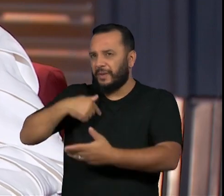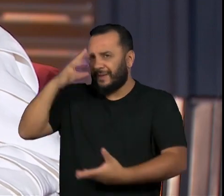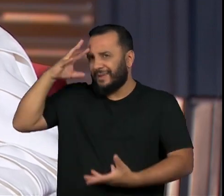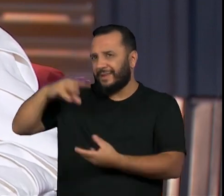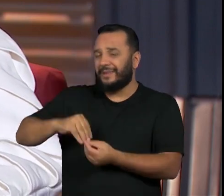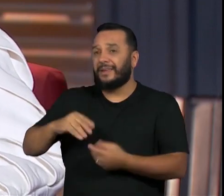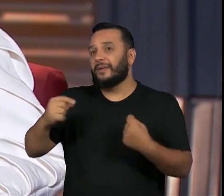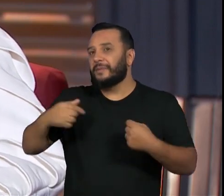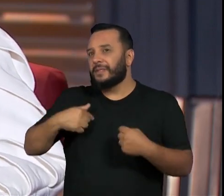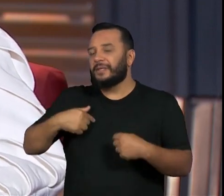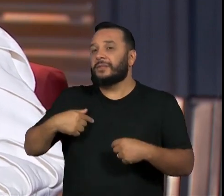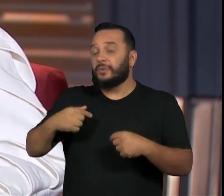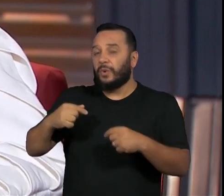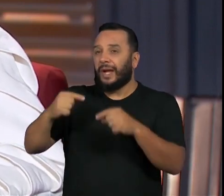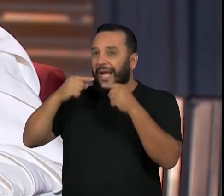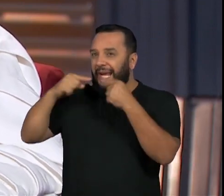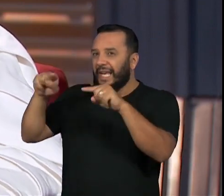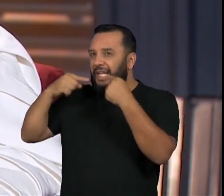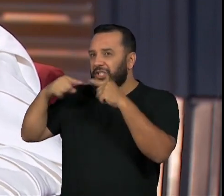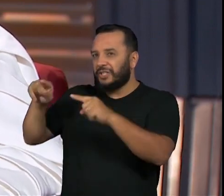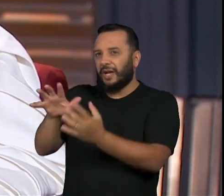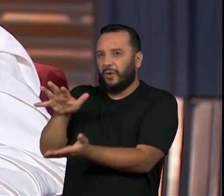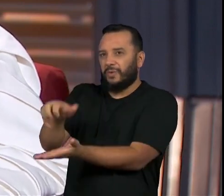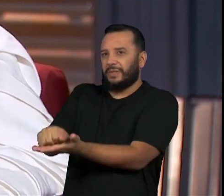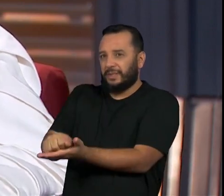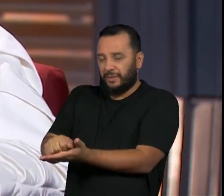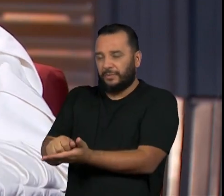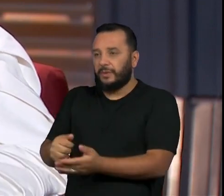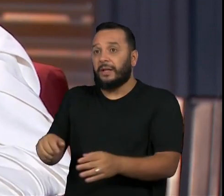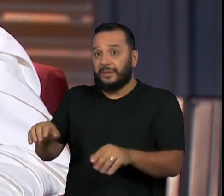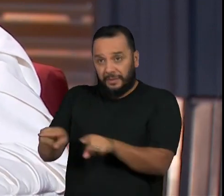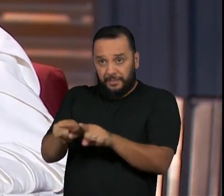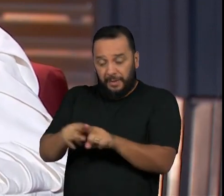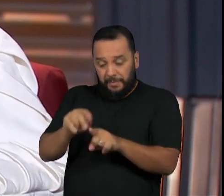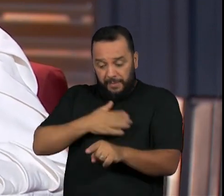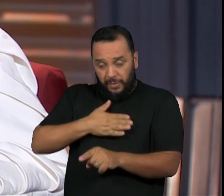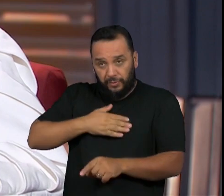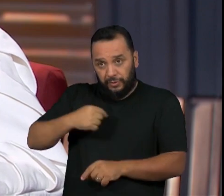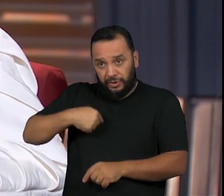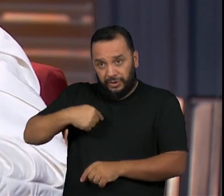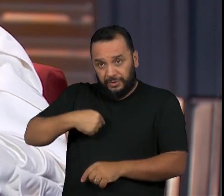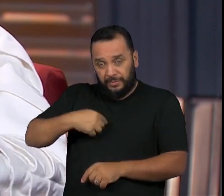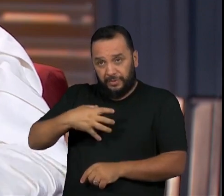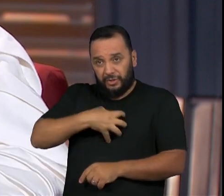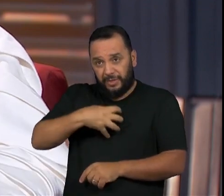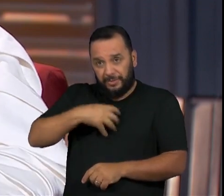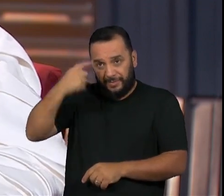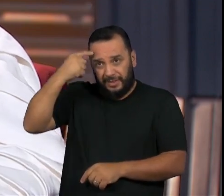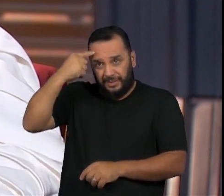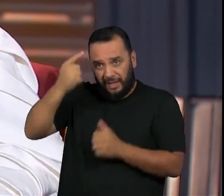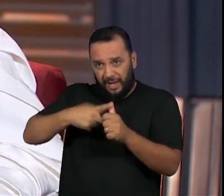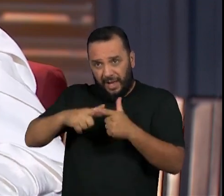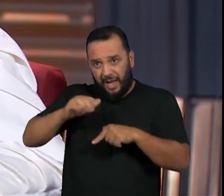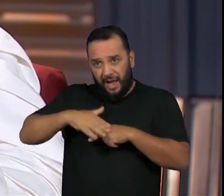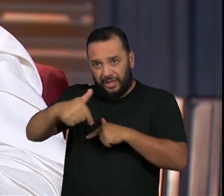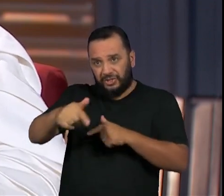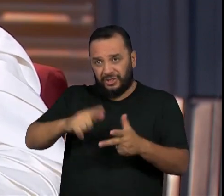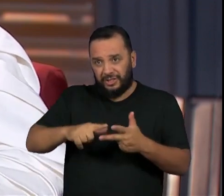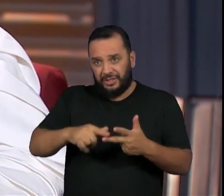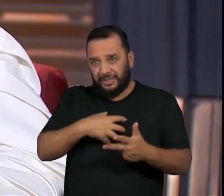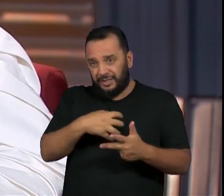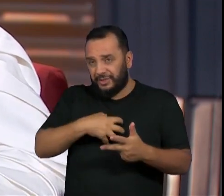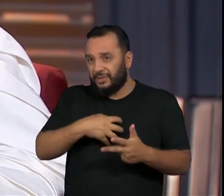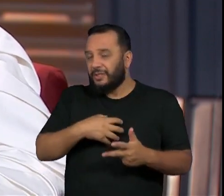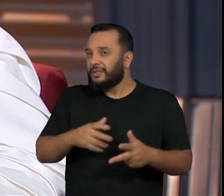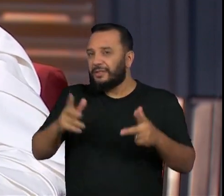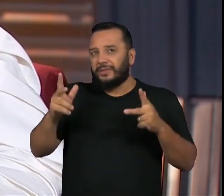uma crítica decolonial. A minha forma de pensar, consequentemente, a minha forma de agir e sentir, como o ministro Sodré fala